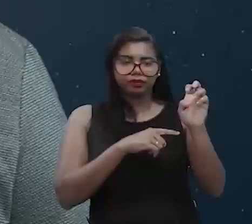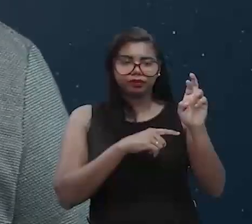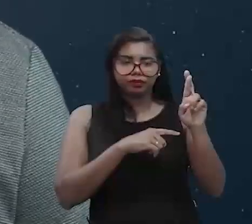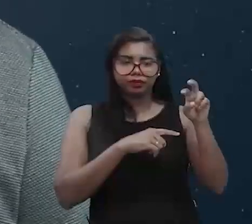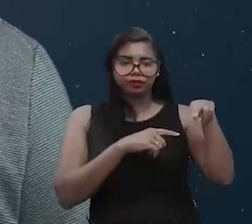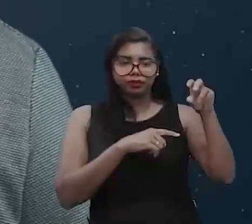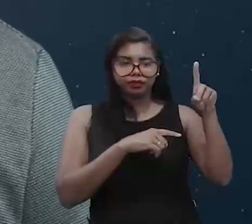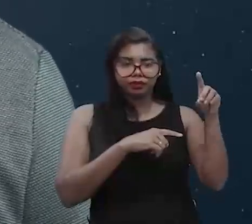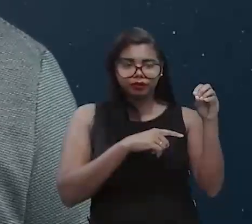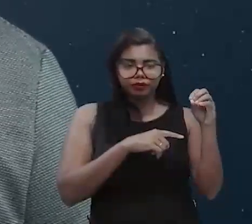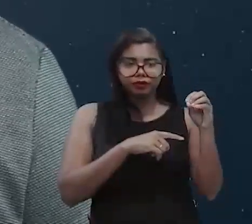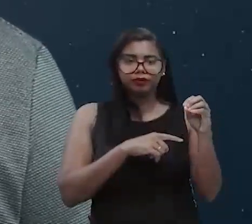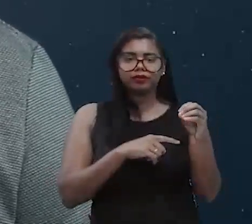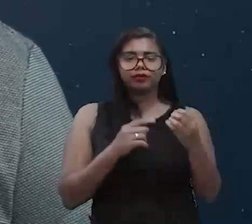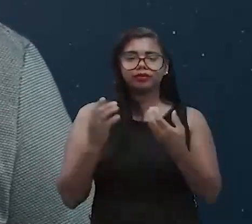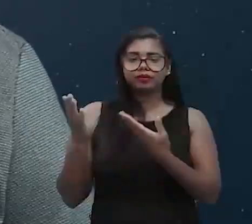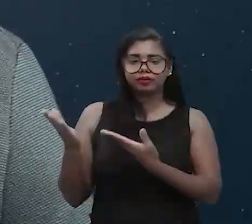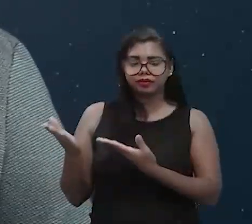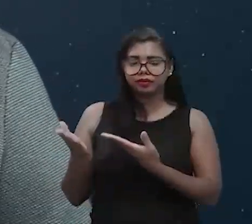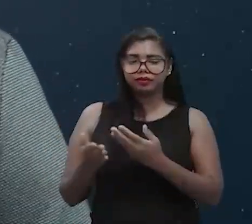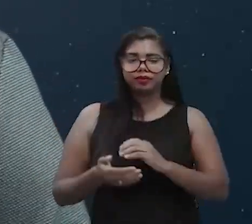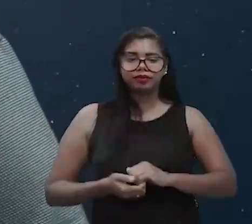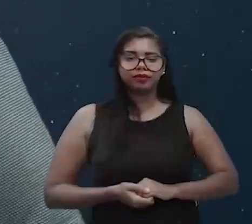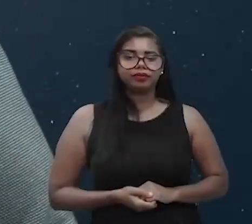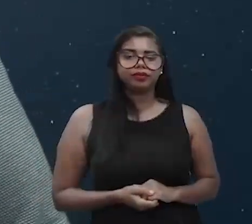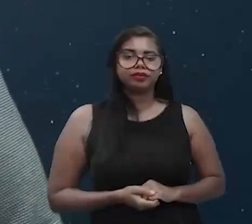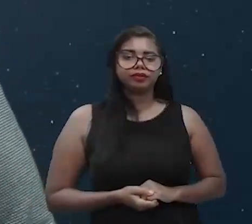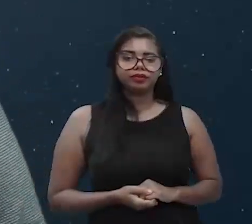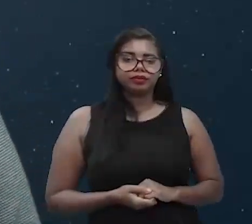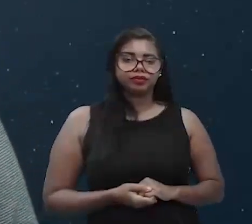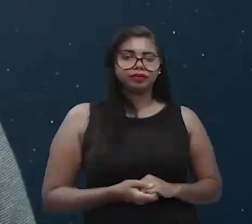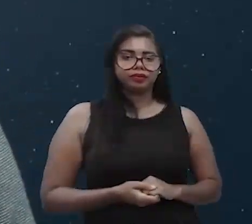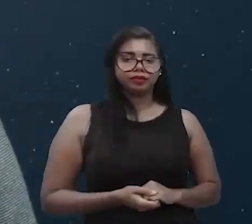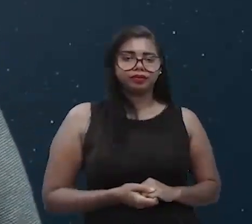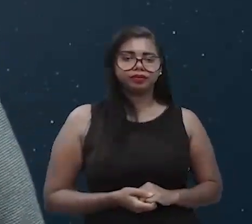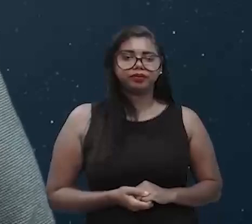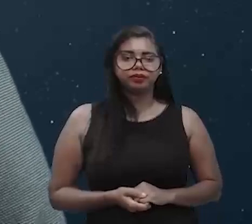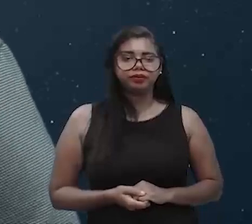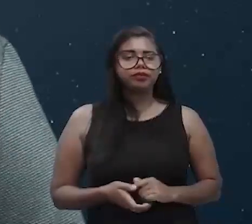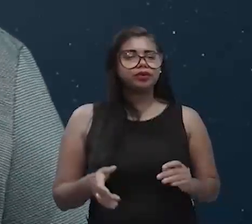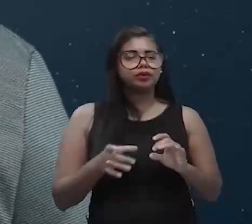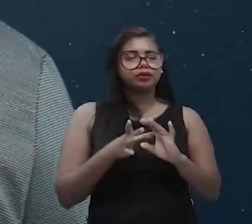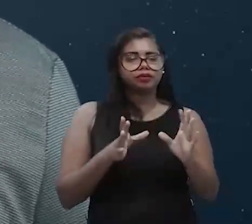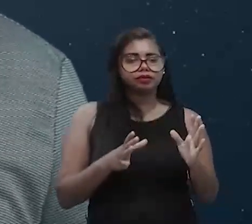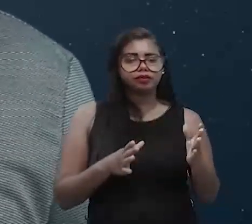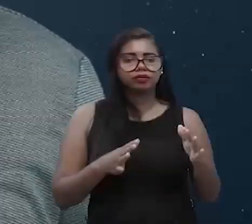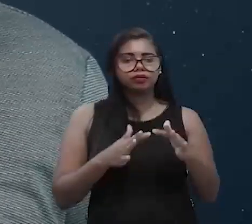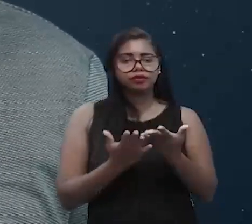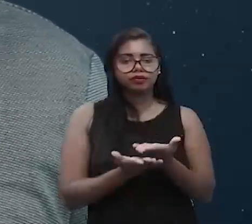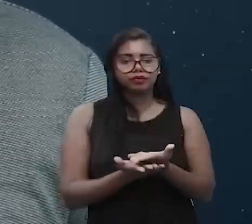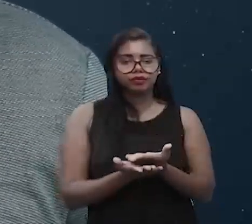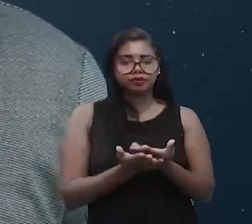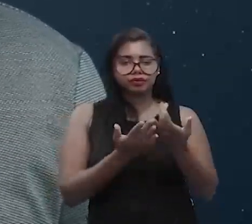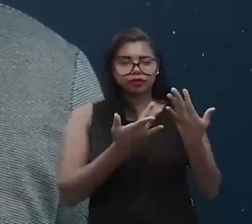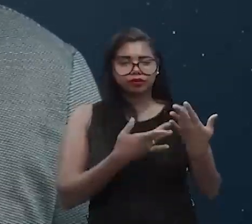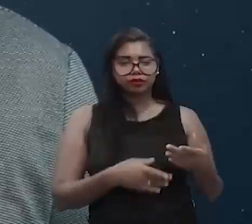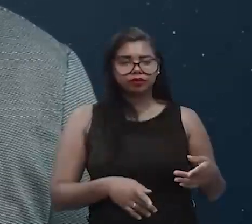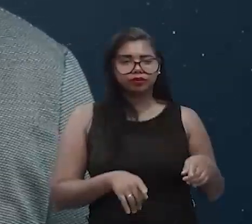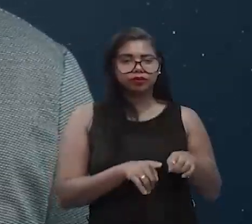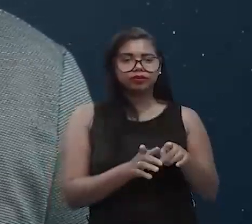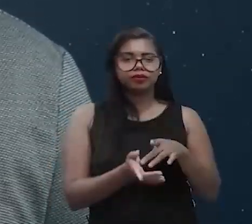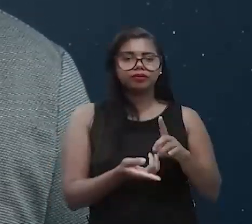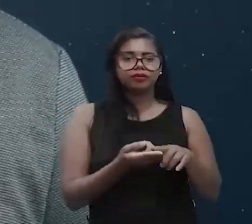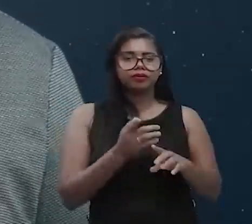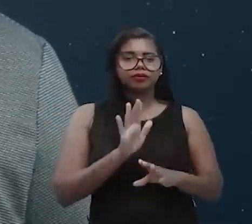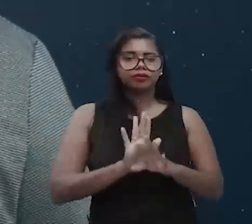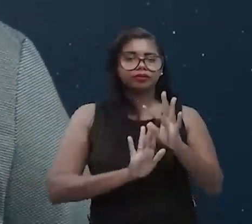olha, Luiz Fernando Veríssimo, comédias para se ler na escola. Tá? Então, é um texto